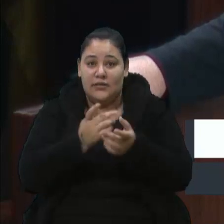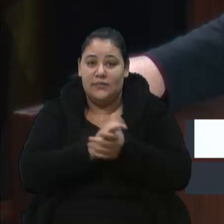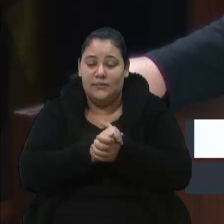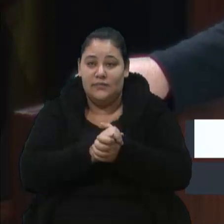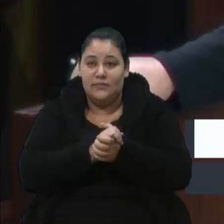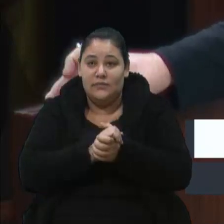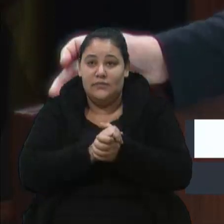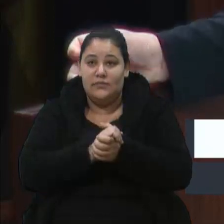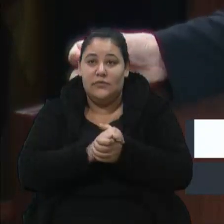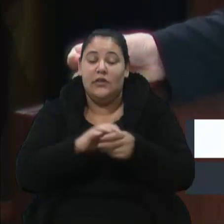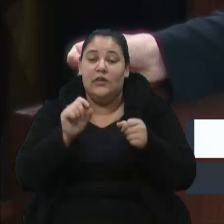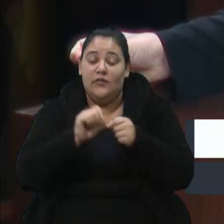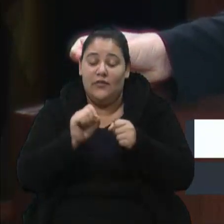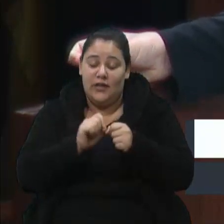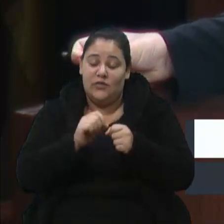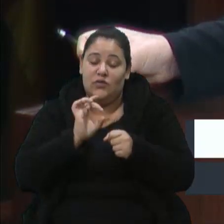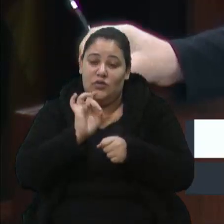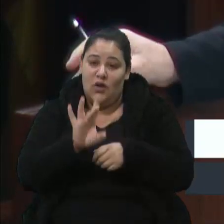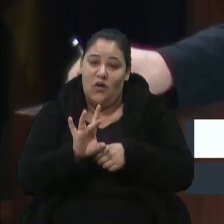só